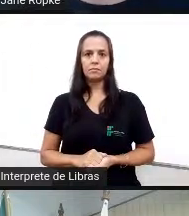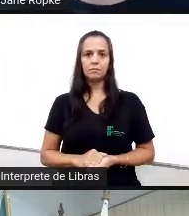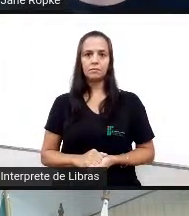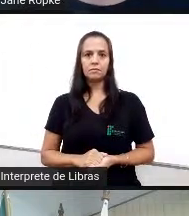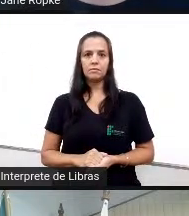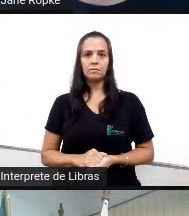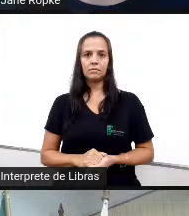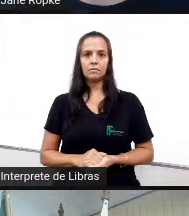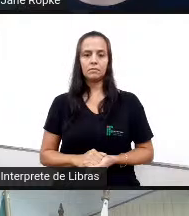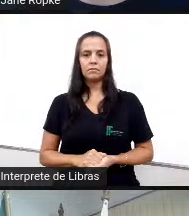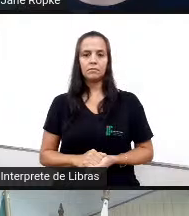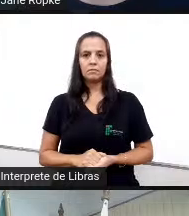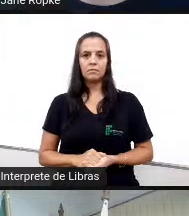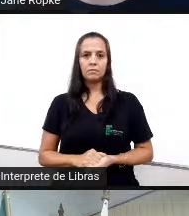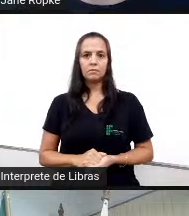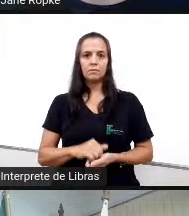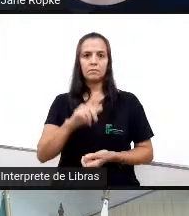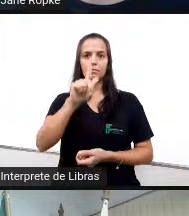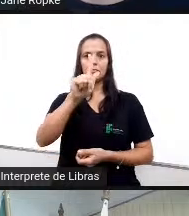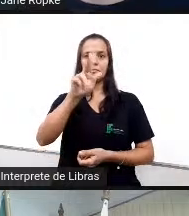Sul.